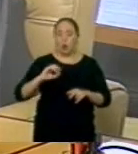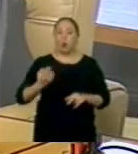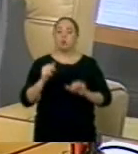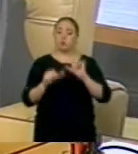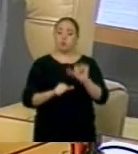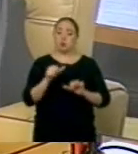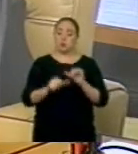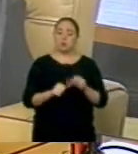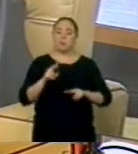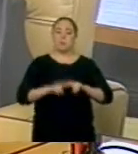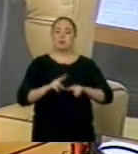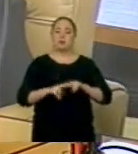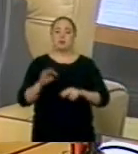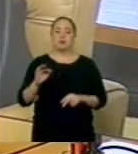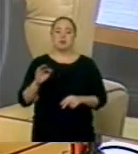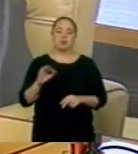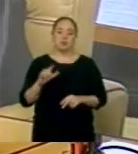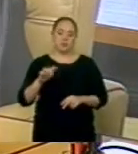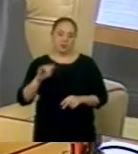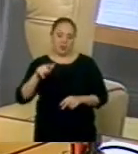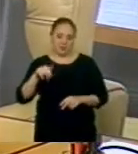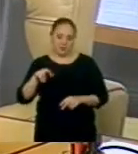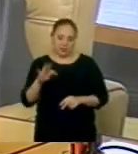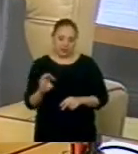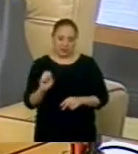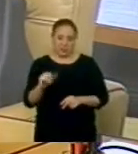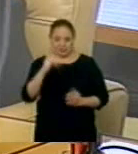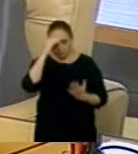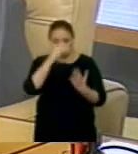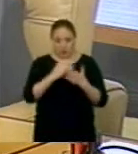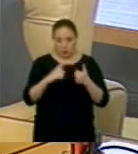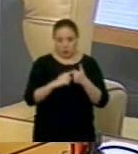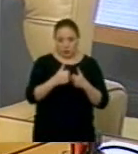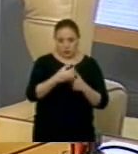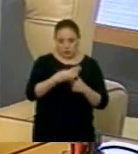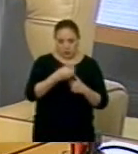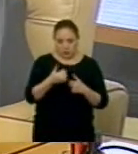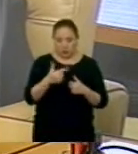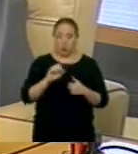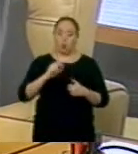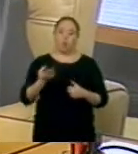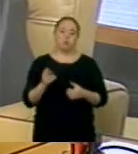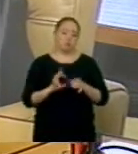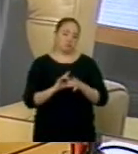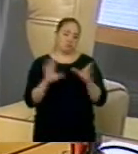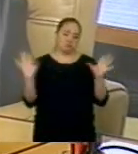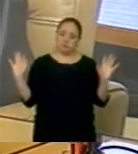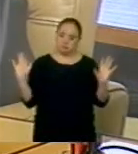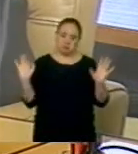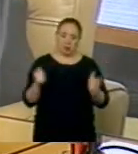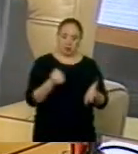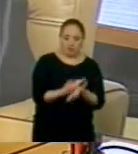flagrante quando presente os requisitos desse 312, ou ainda conceder a liberdade provisória com ou sem